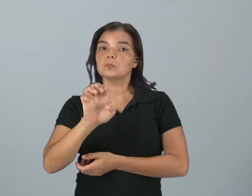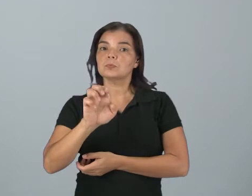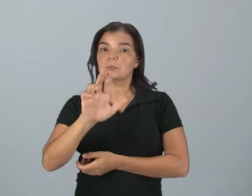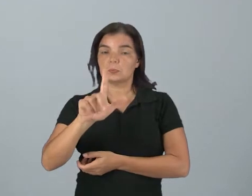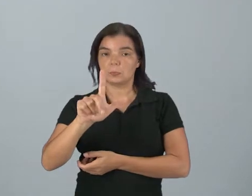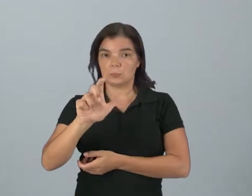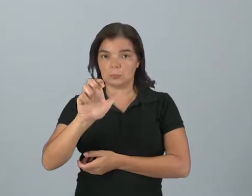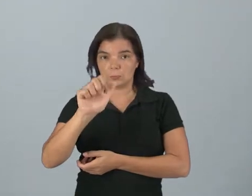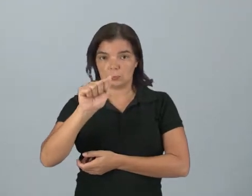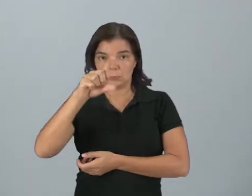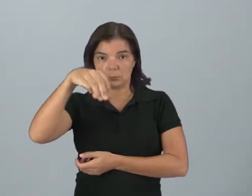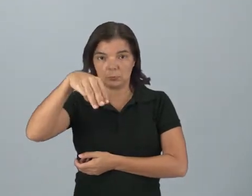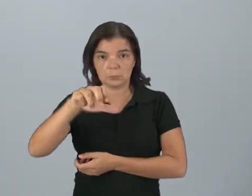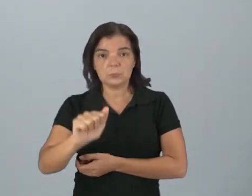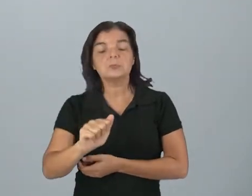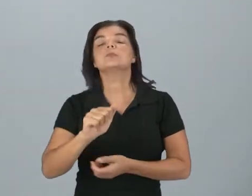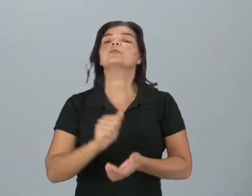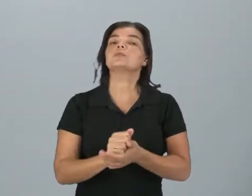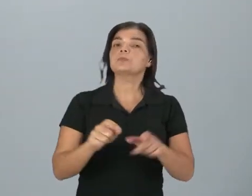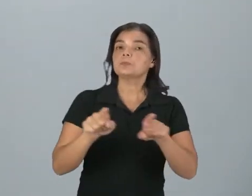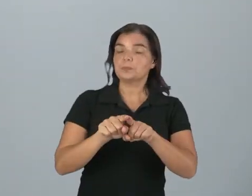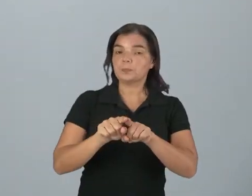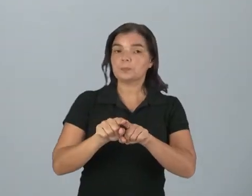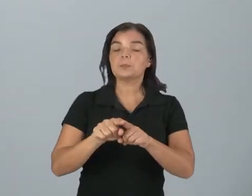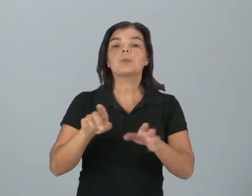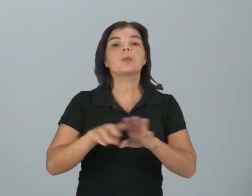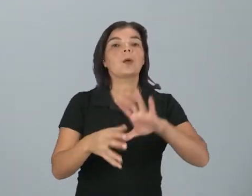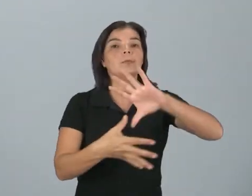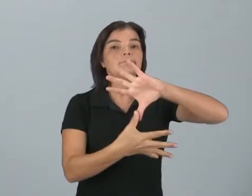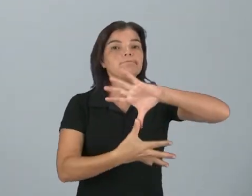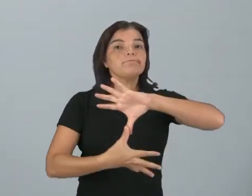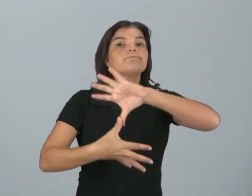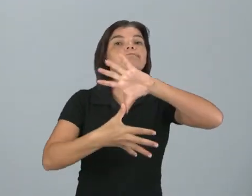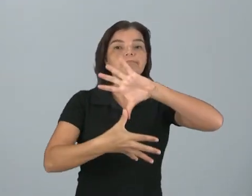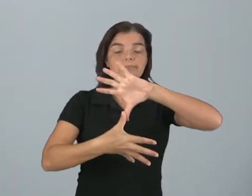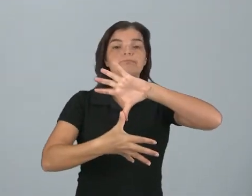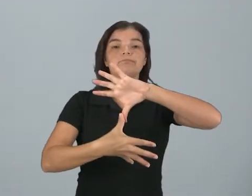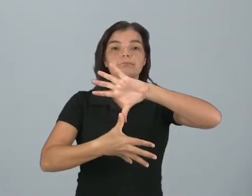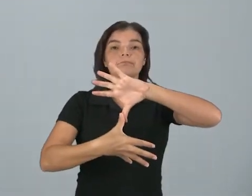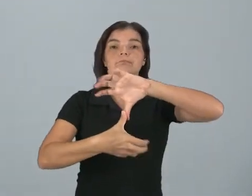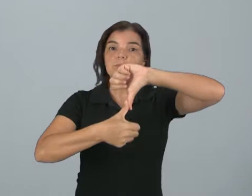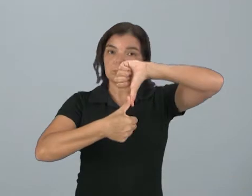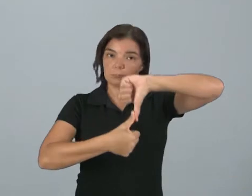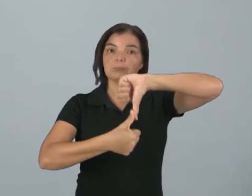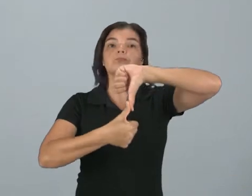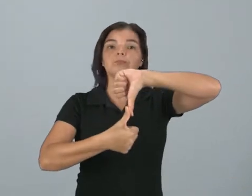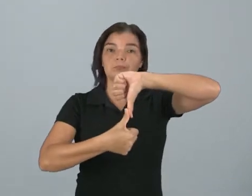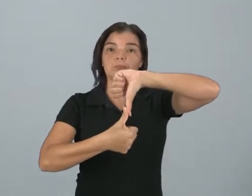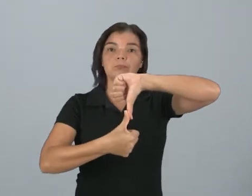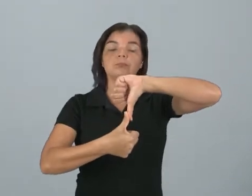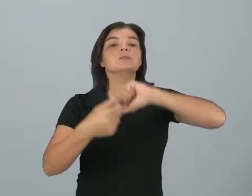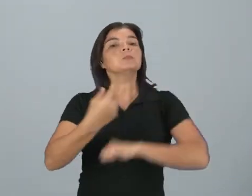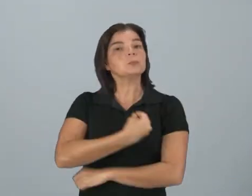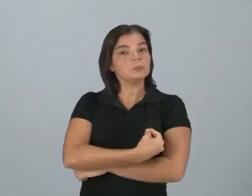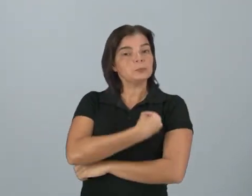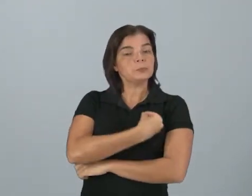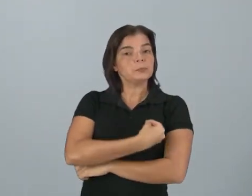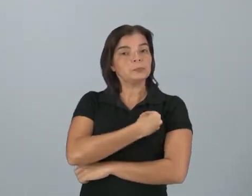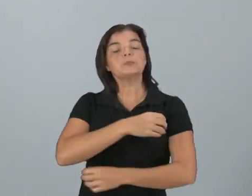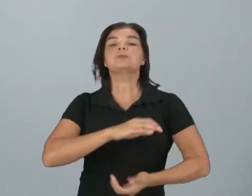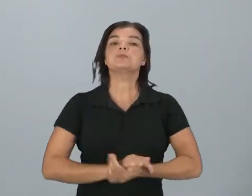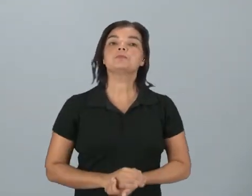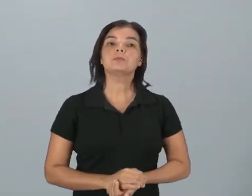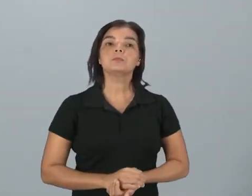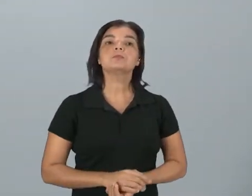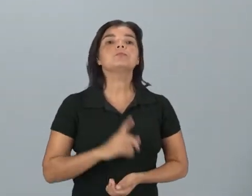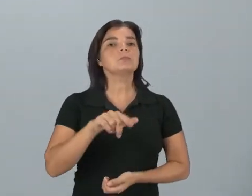essa região da América Central, que a gente está falando especificamente, era onde essas populações maias elas viviam, certo?